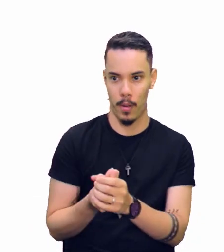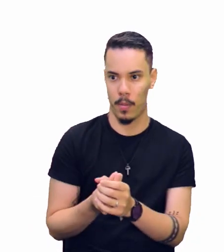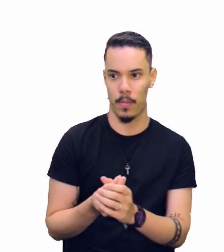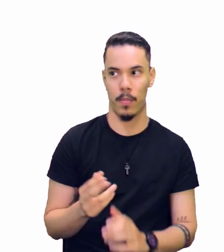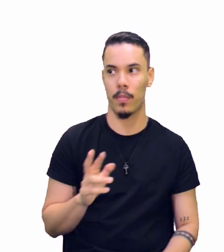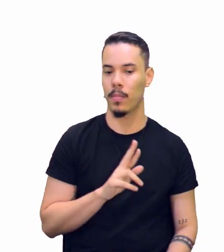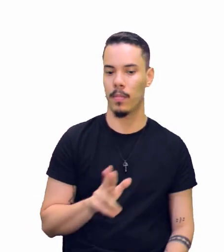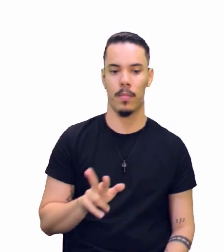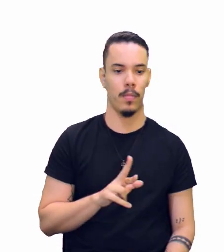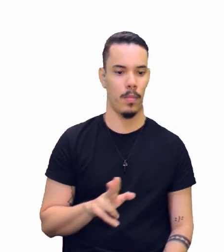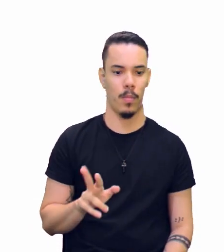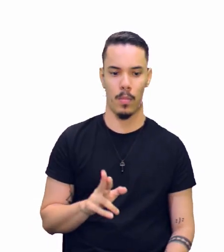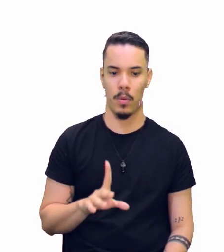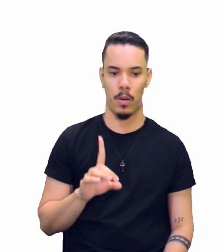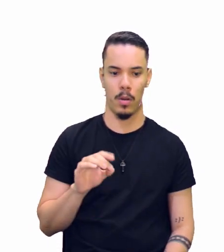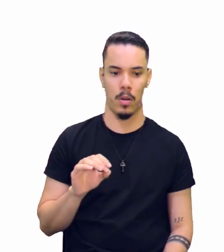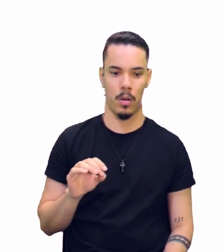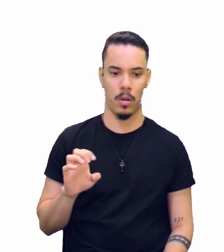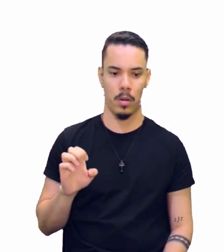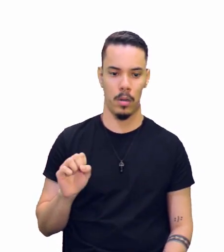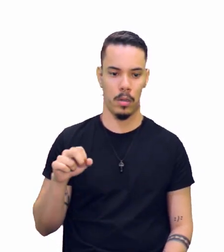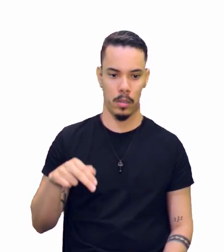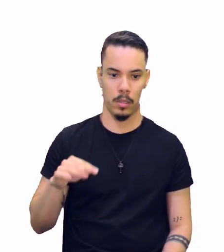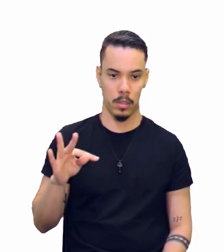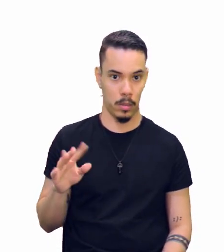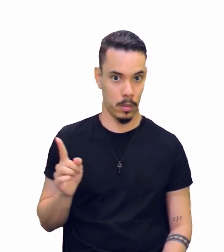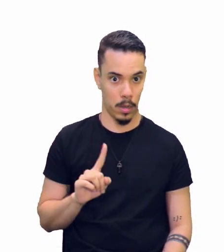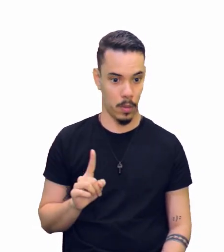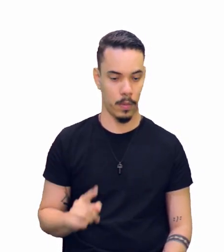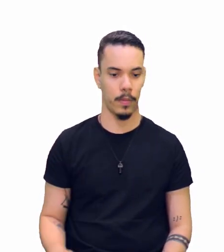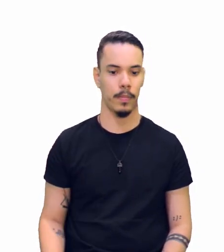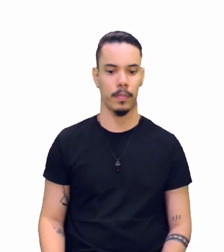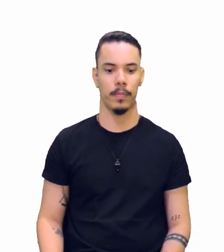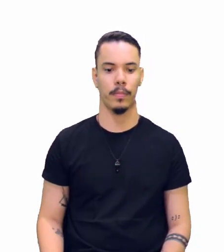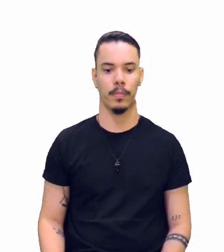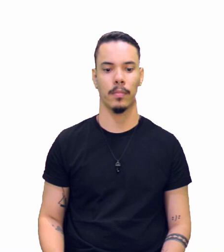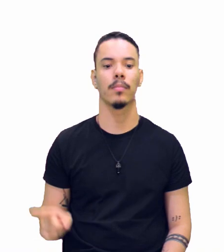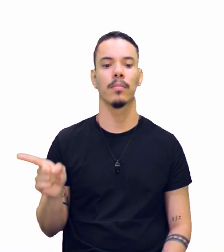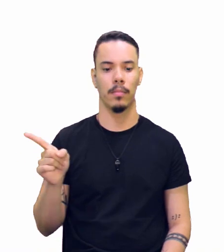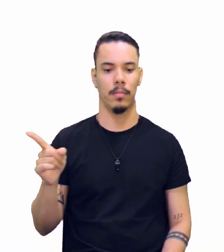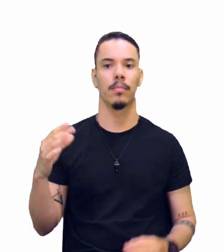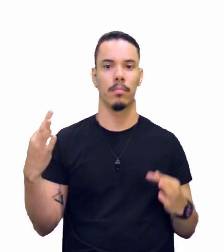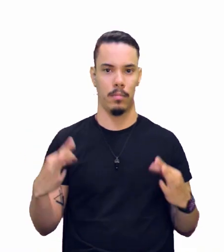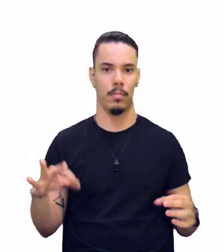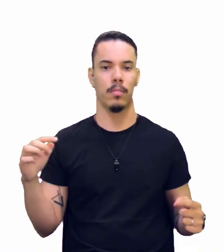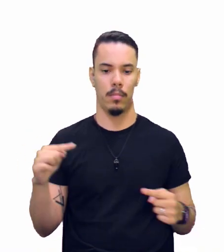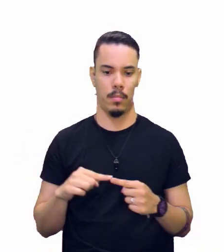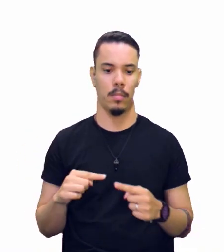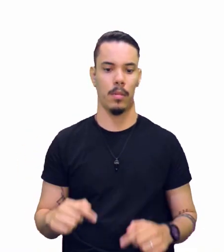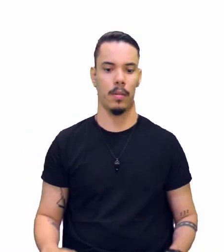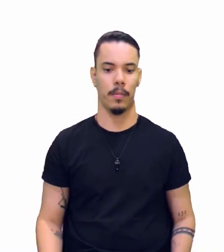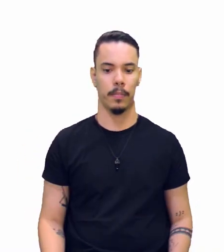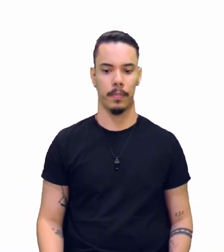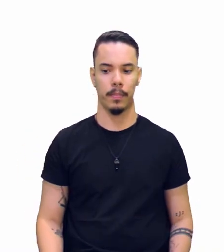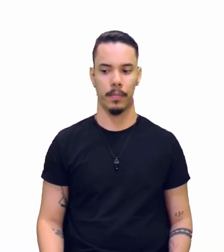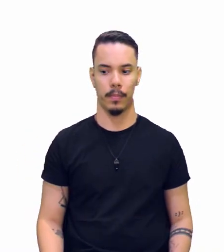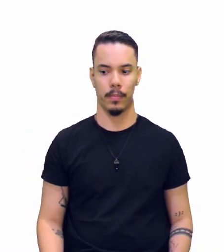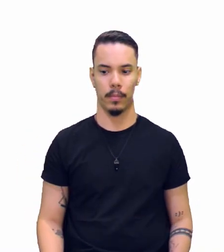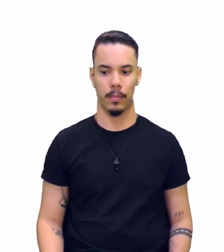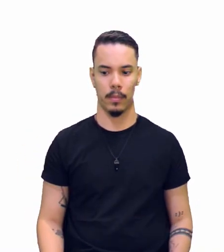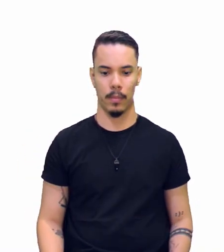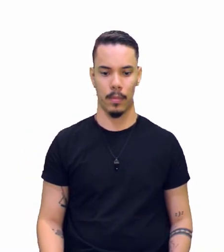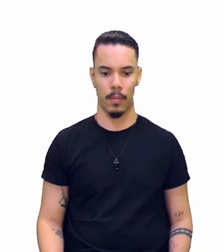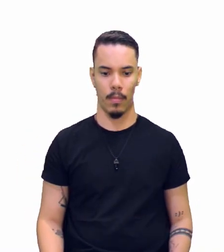ser o doesn't, vai ser o don't. If children don't eat. O verbo também vem para cá na sua forma normal, que